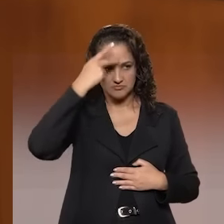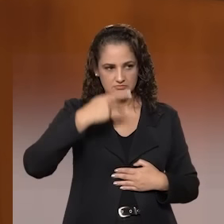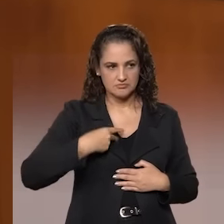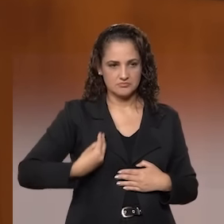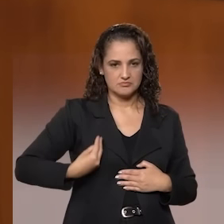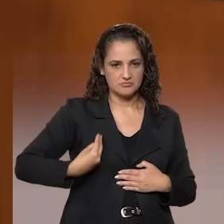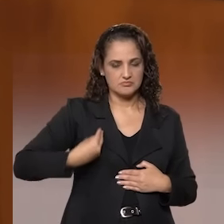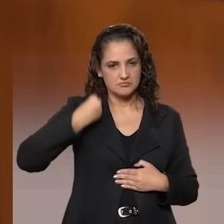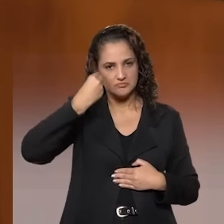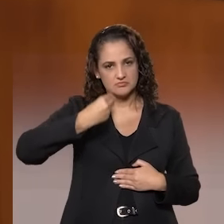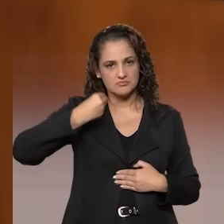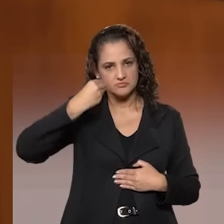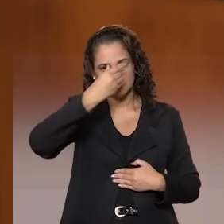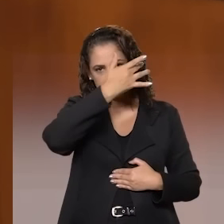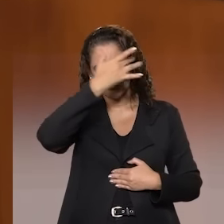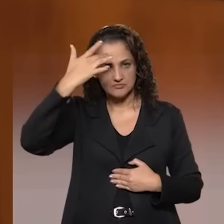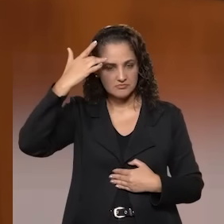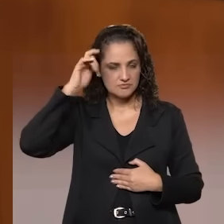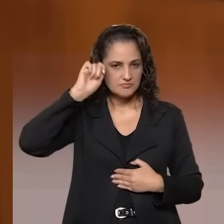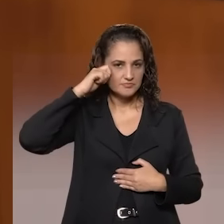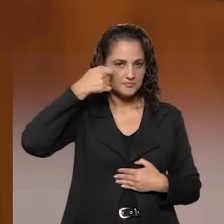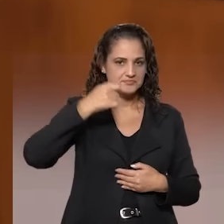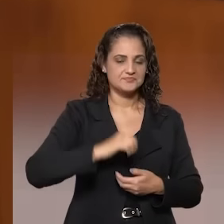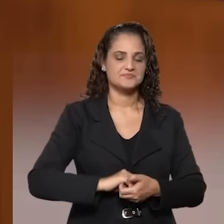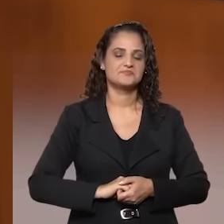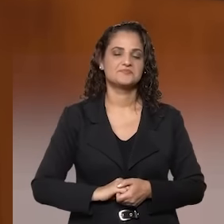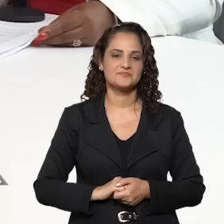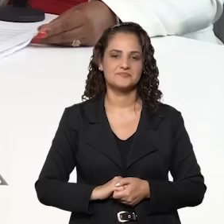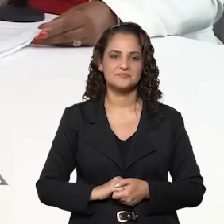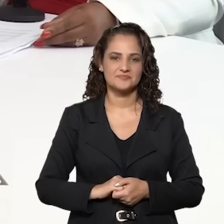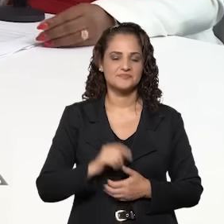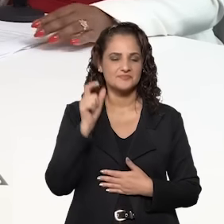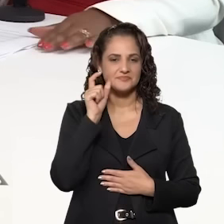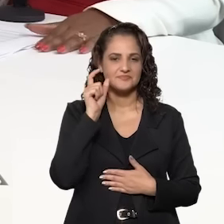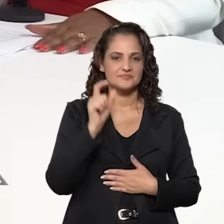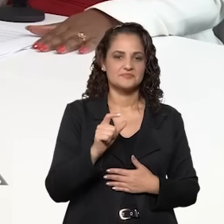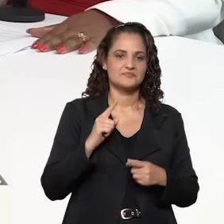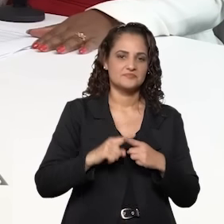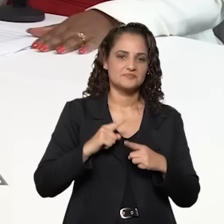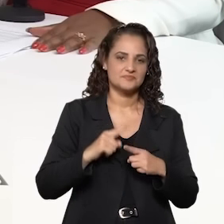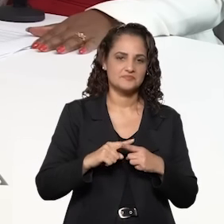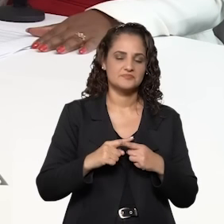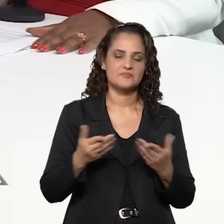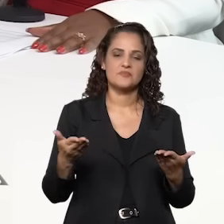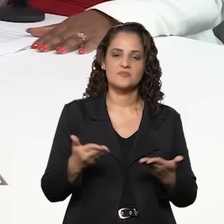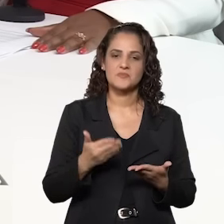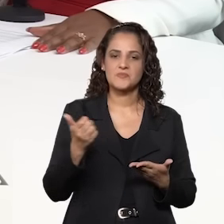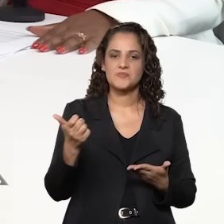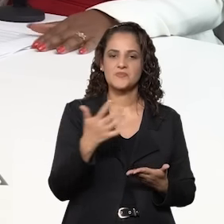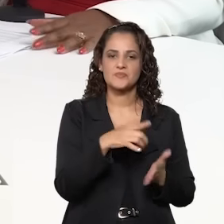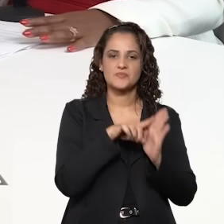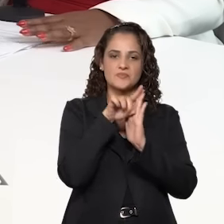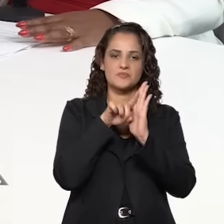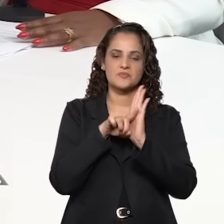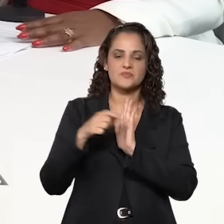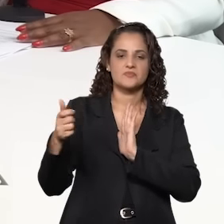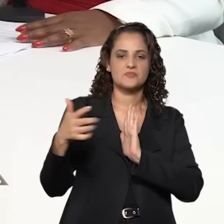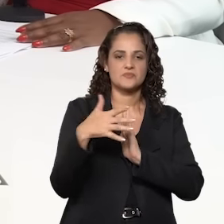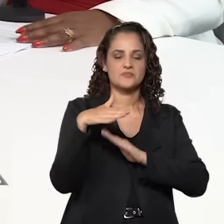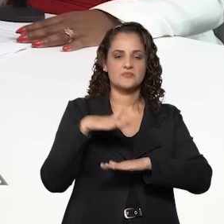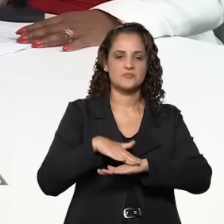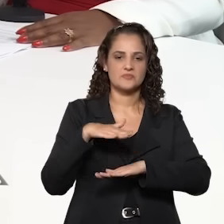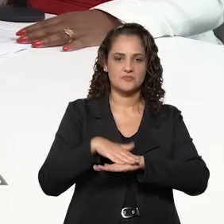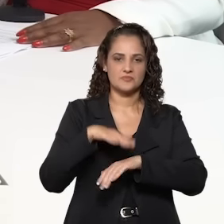pessoais que ela de vivência dela com pessoas negras né e é muito interessante porque ele é muito atual porque é uma pesquisa